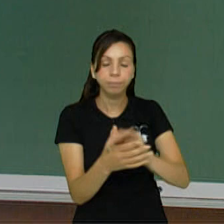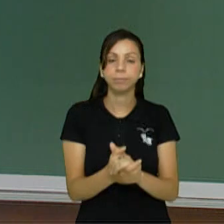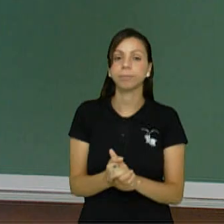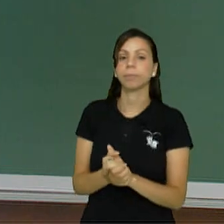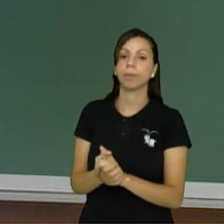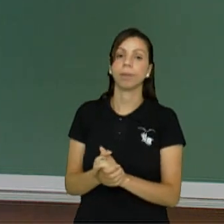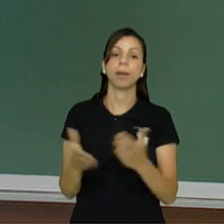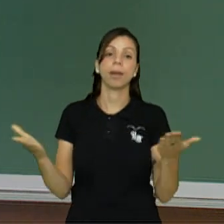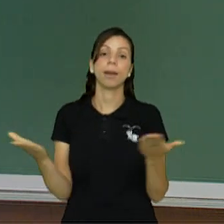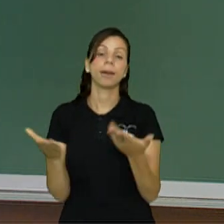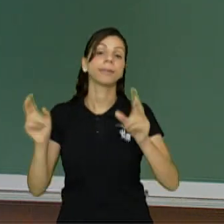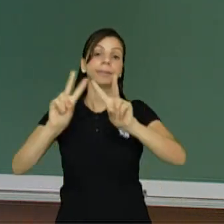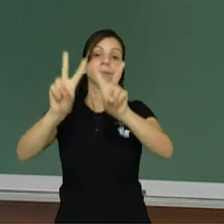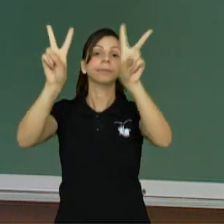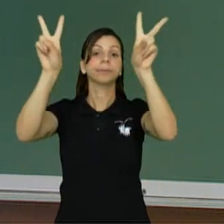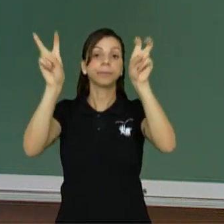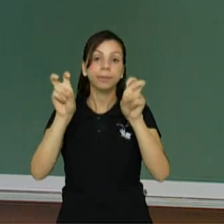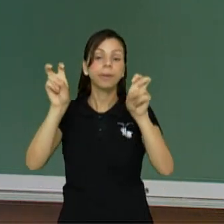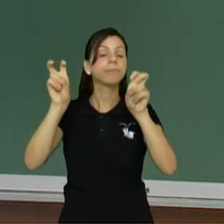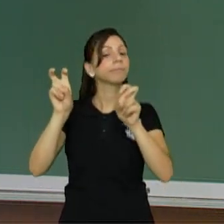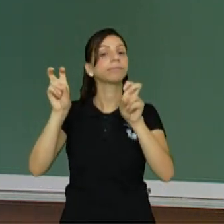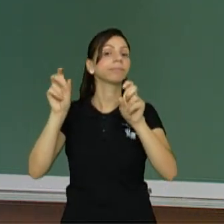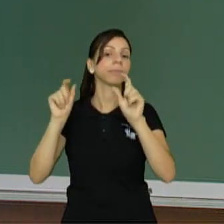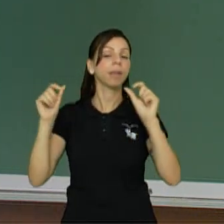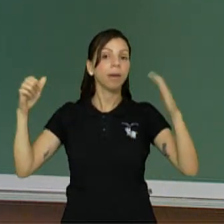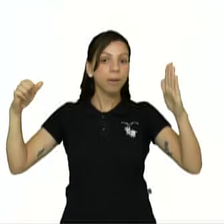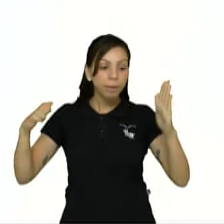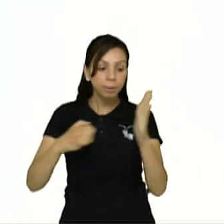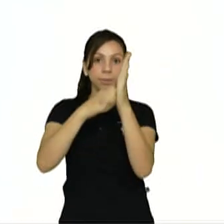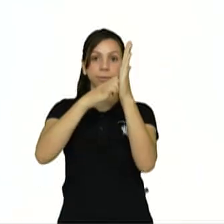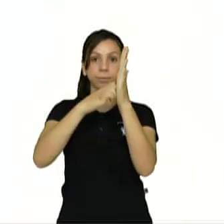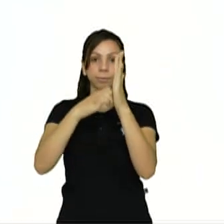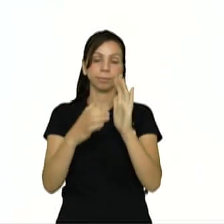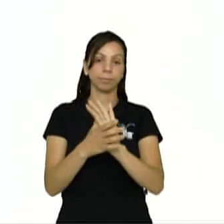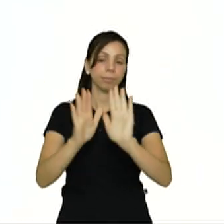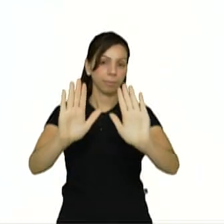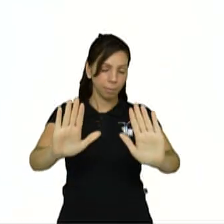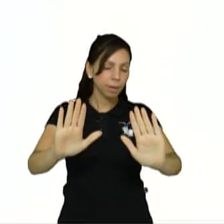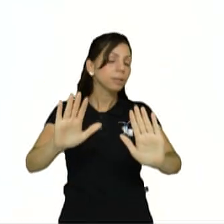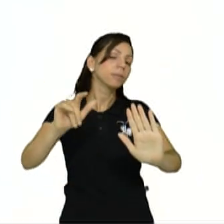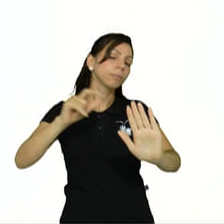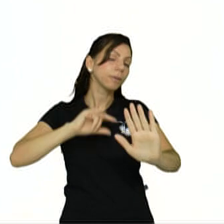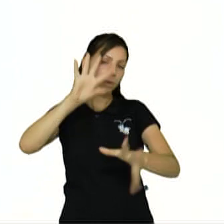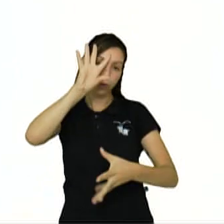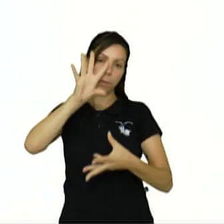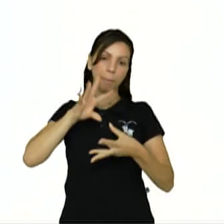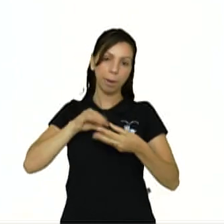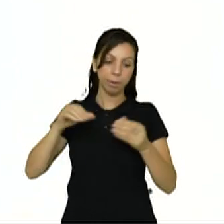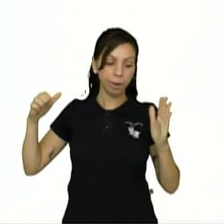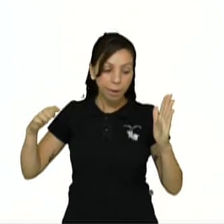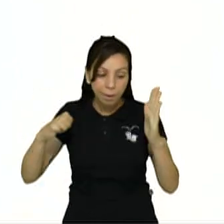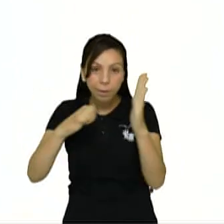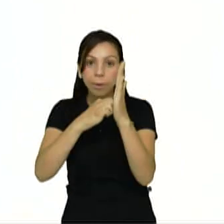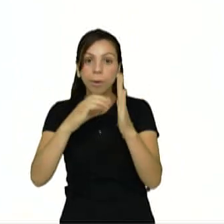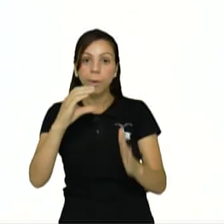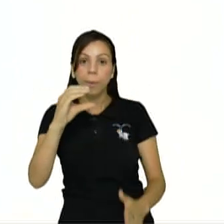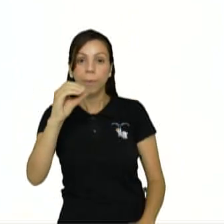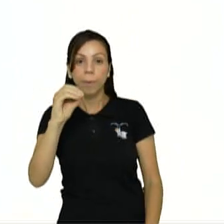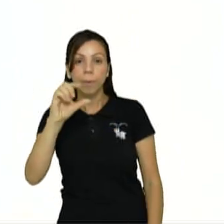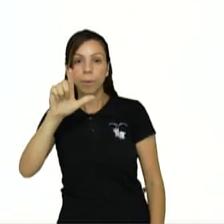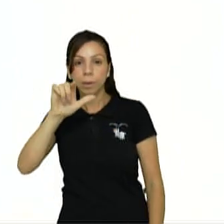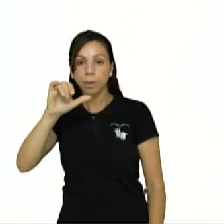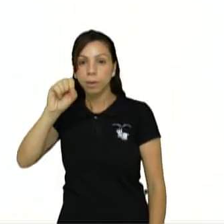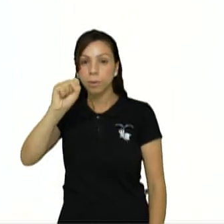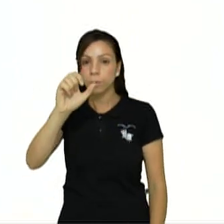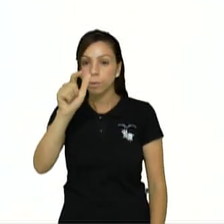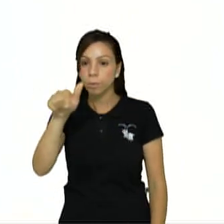eu trago um assunto relacionado às colisões. Só que para você entender as colisões, pessoal, você tem que entender a